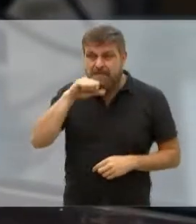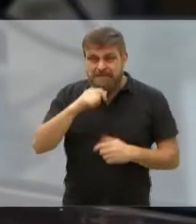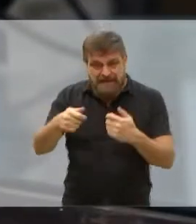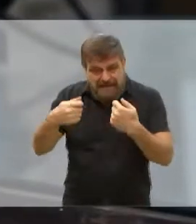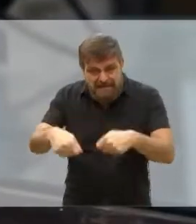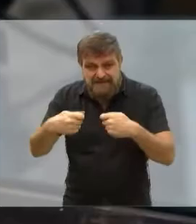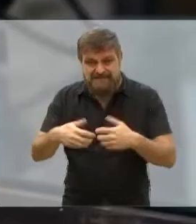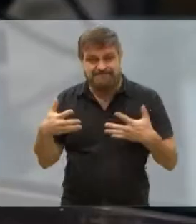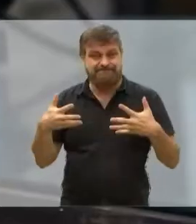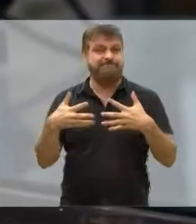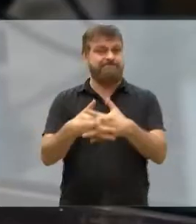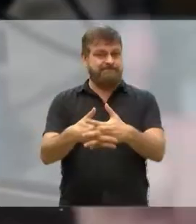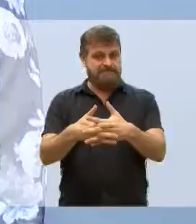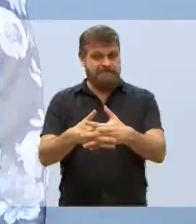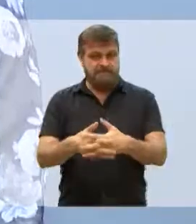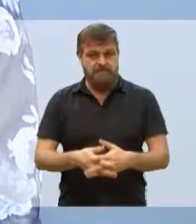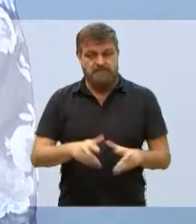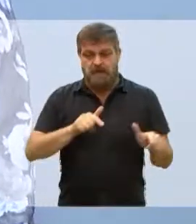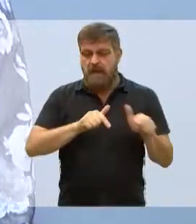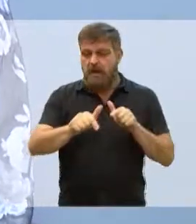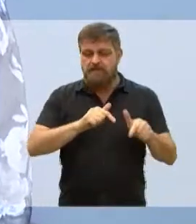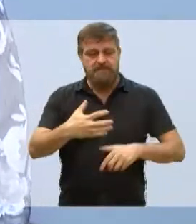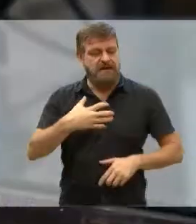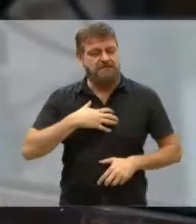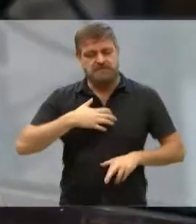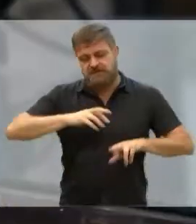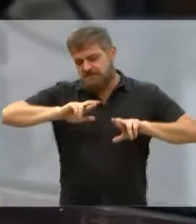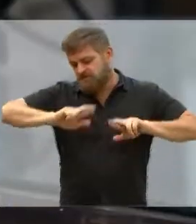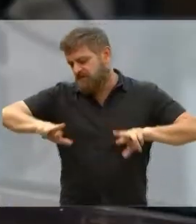também precisam, né? Muito complicado. Esse é um trabalho diferenciado.